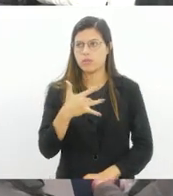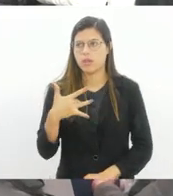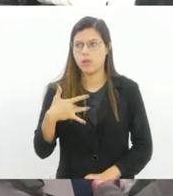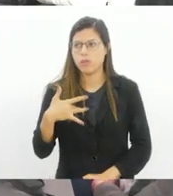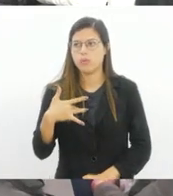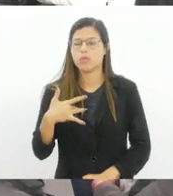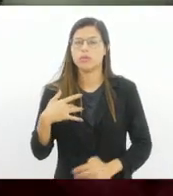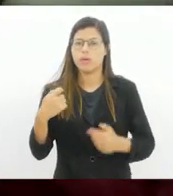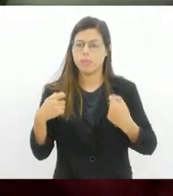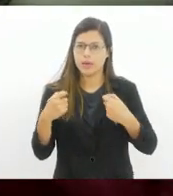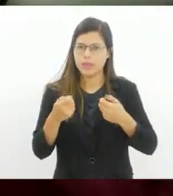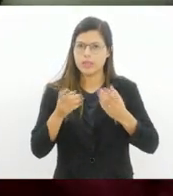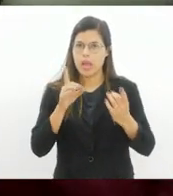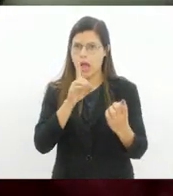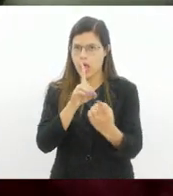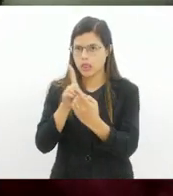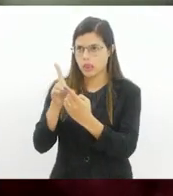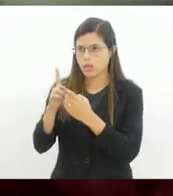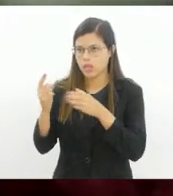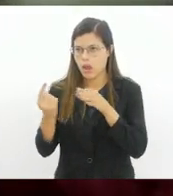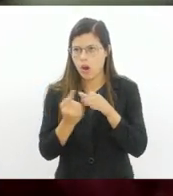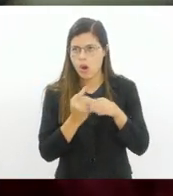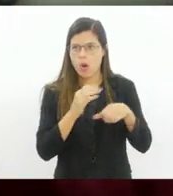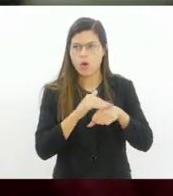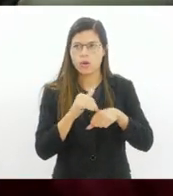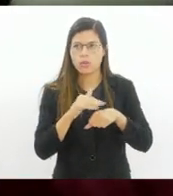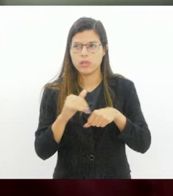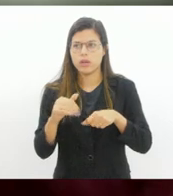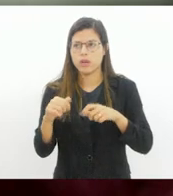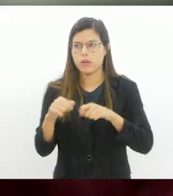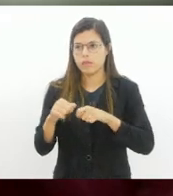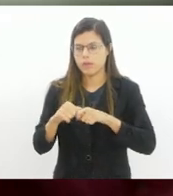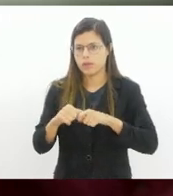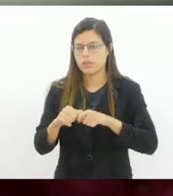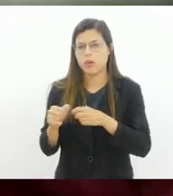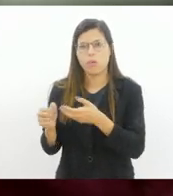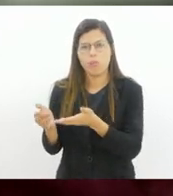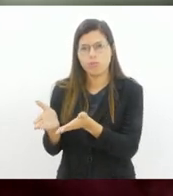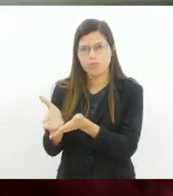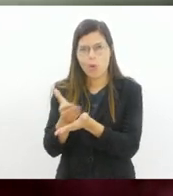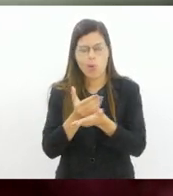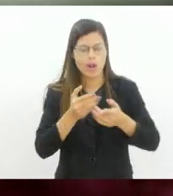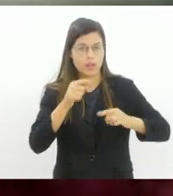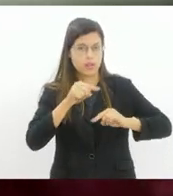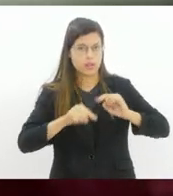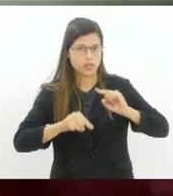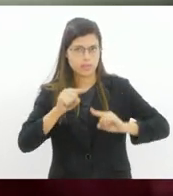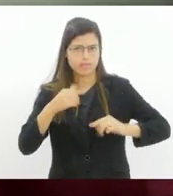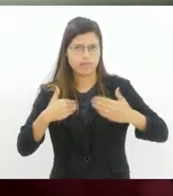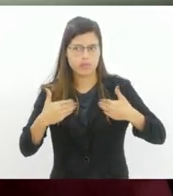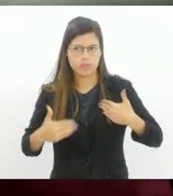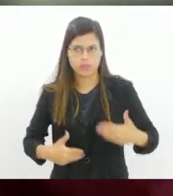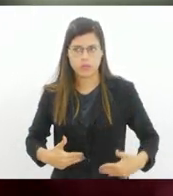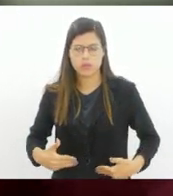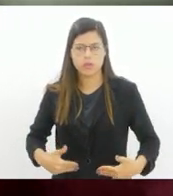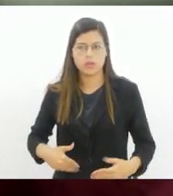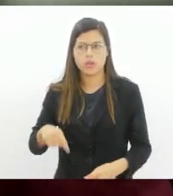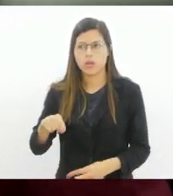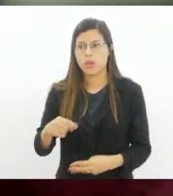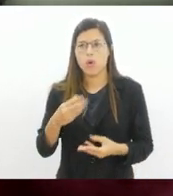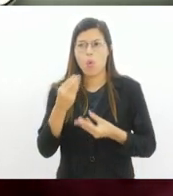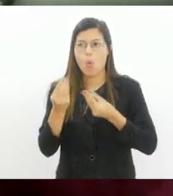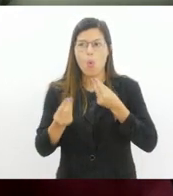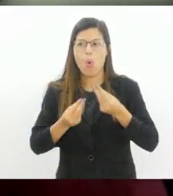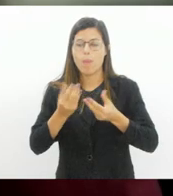atender, acolher a mulher e fazer uma coleta de vestígios inicial. E aí fica a critério dela, de que forma que ela